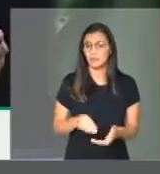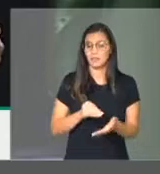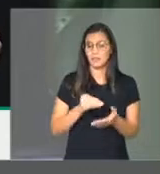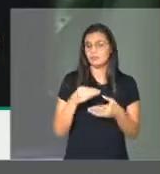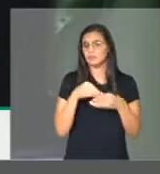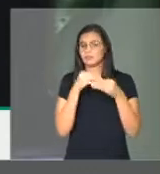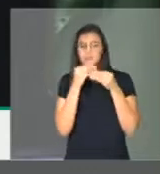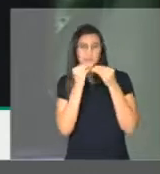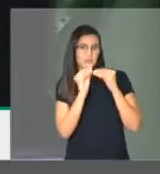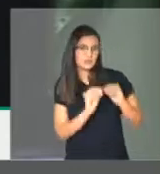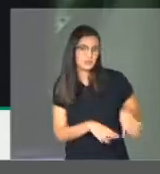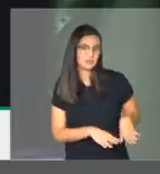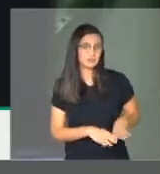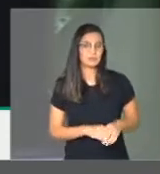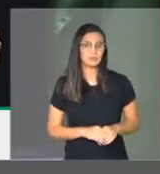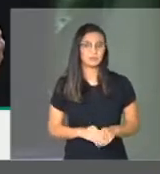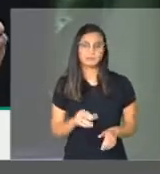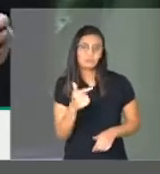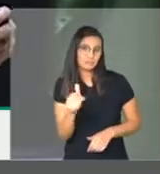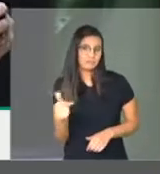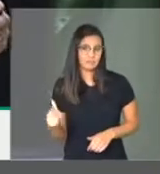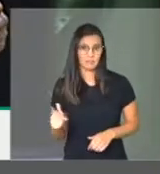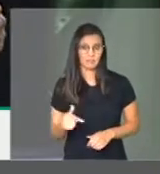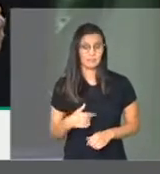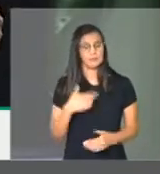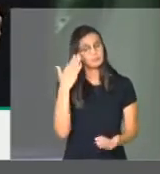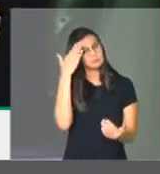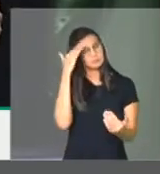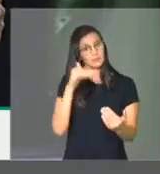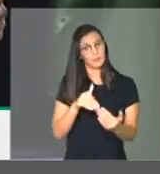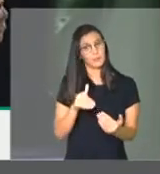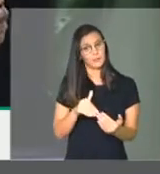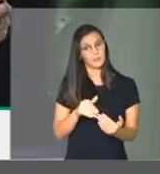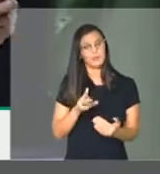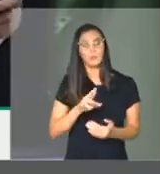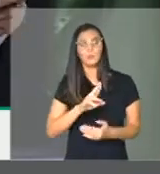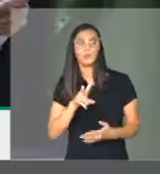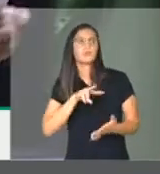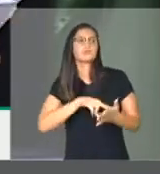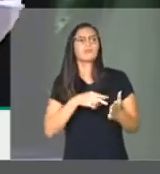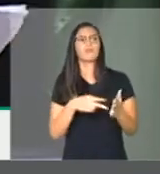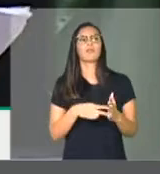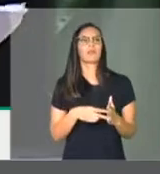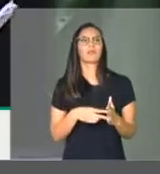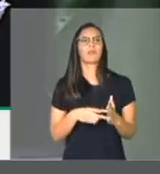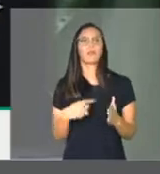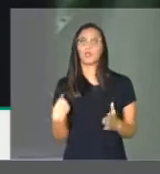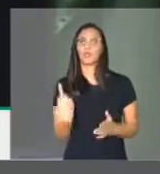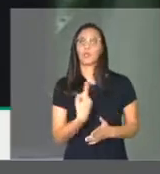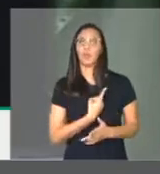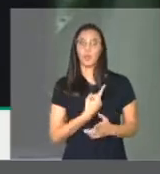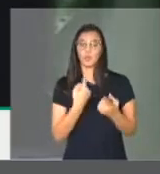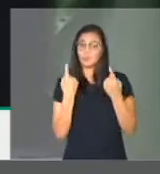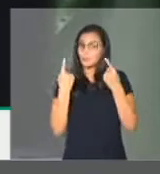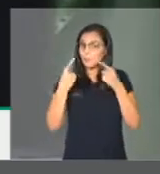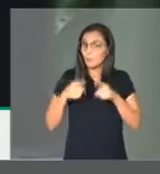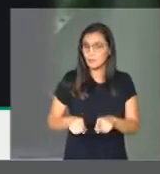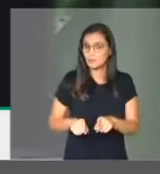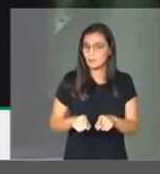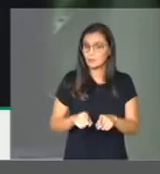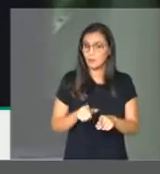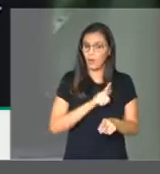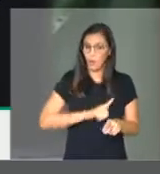ocasião que vilipendiam os ideais, o que não quer dizer que, porque somos oposição ao